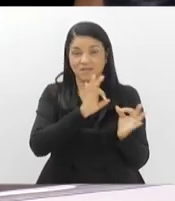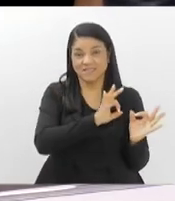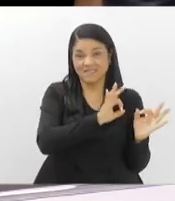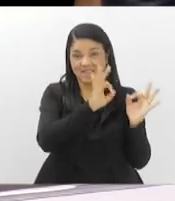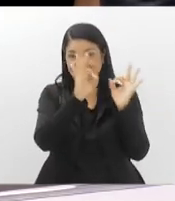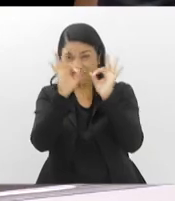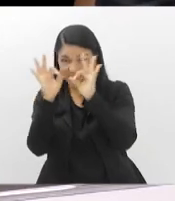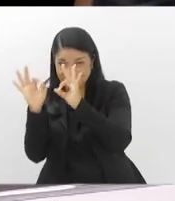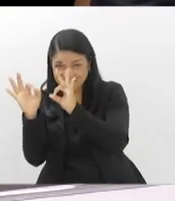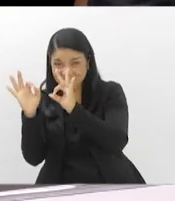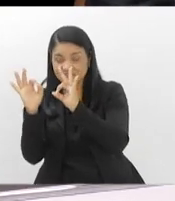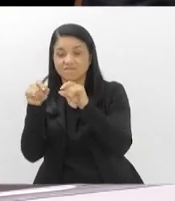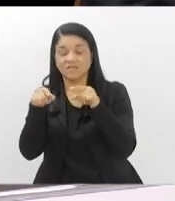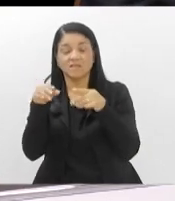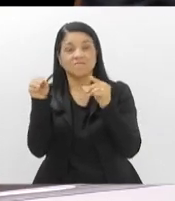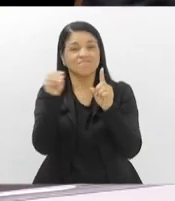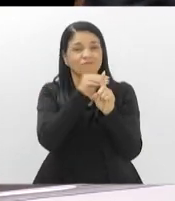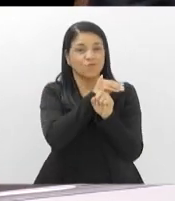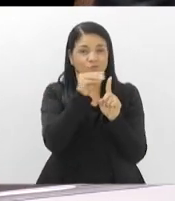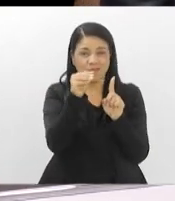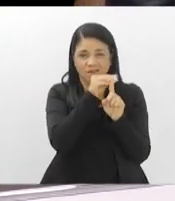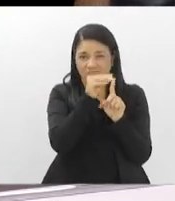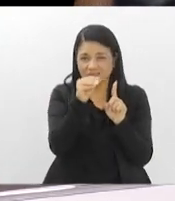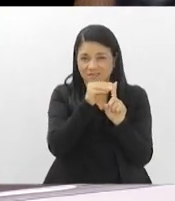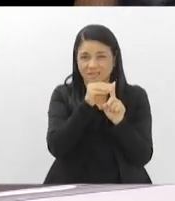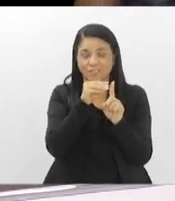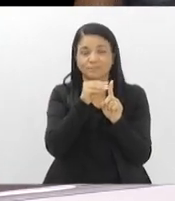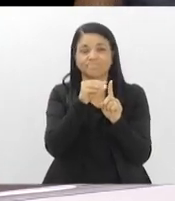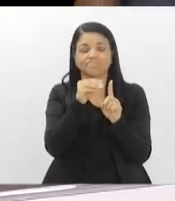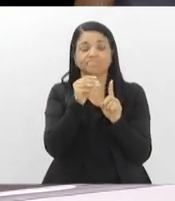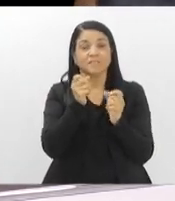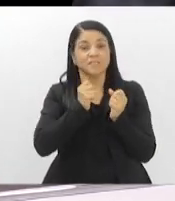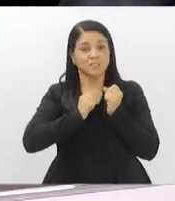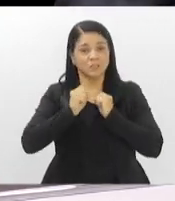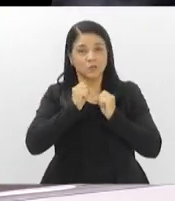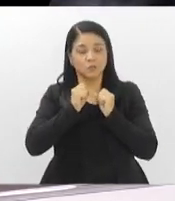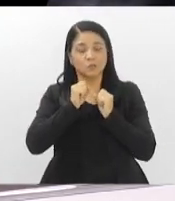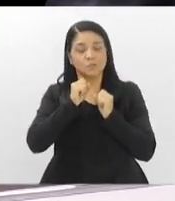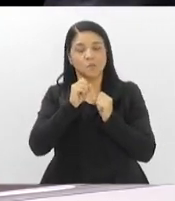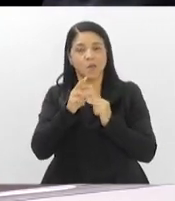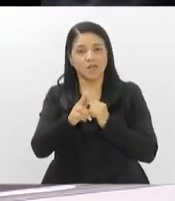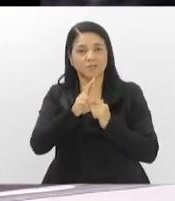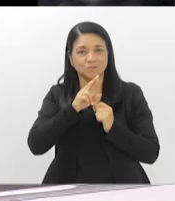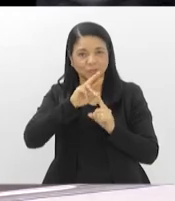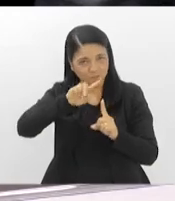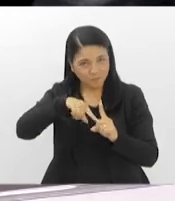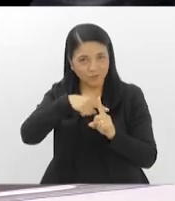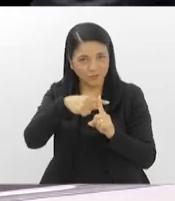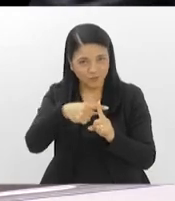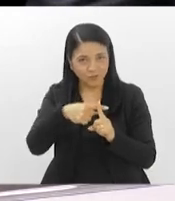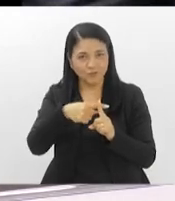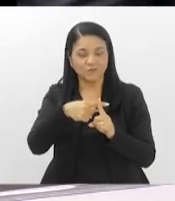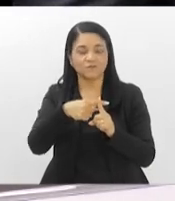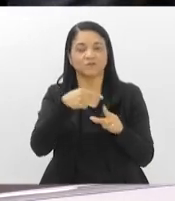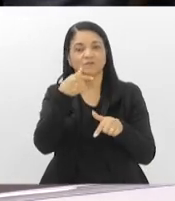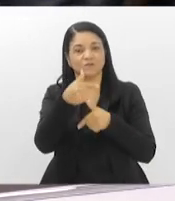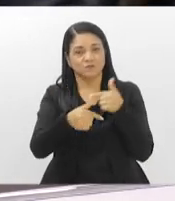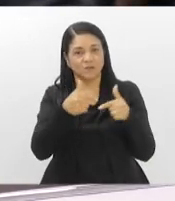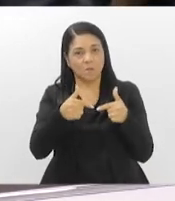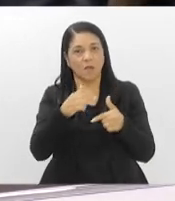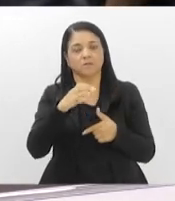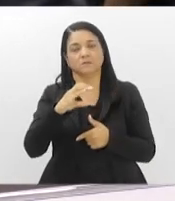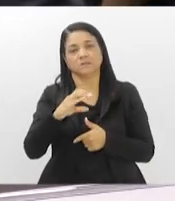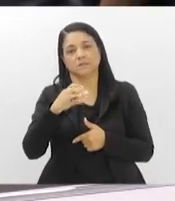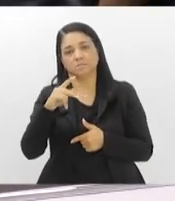vulneráveis que estão na expectativa de um resultado né positivo para eles né dos trabalhos desta